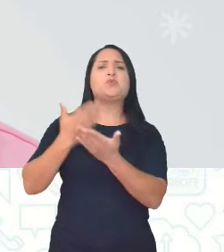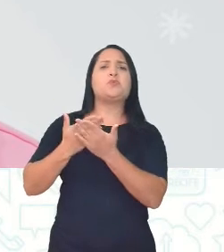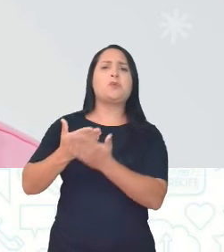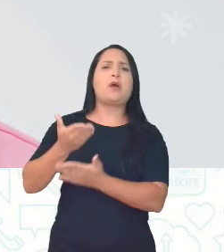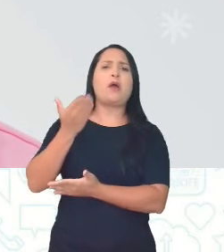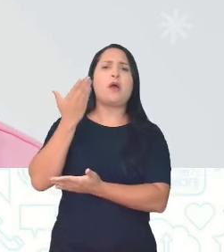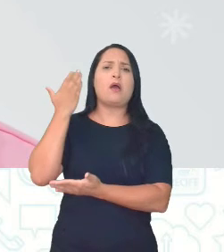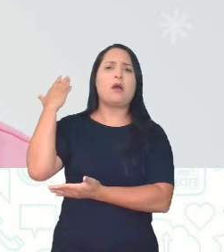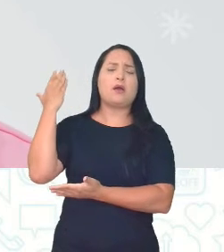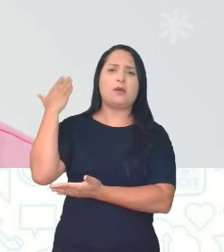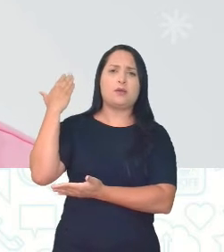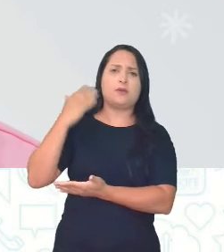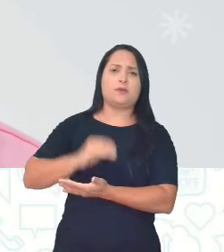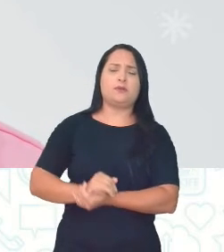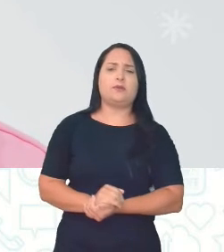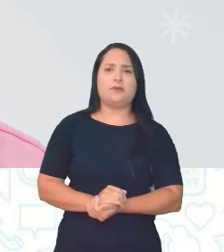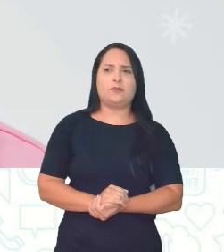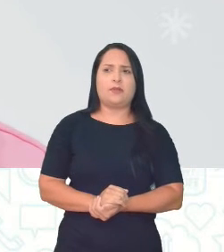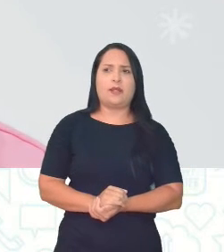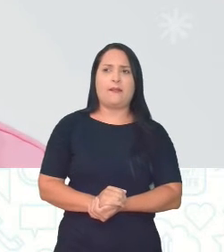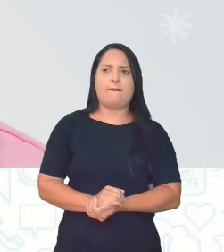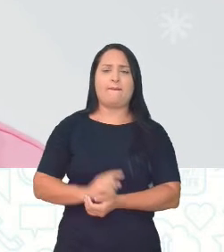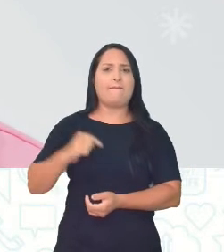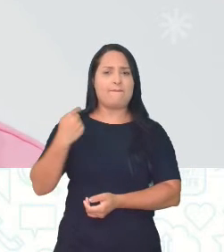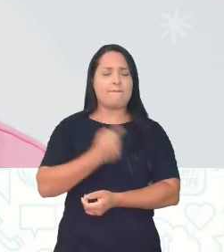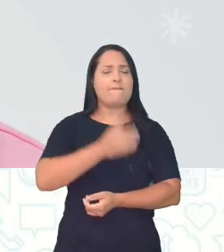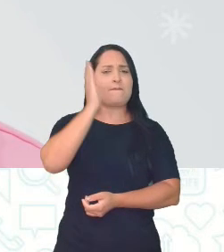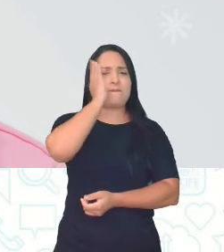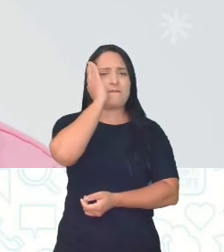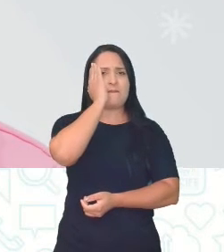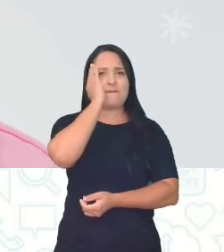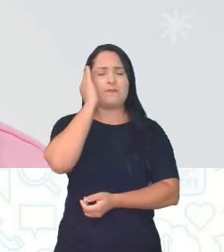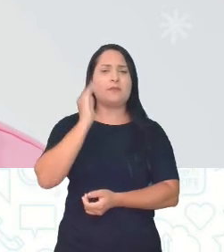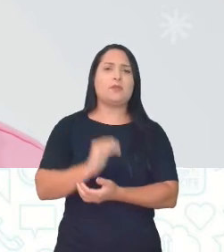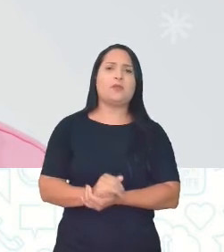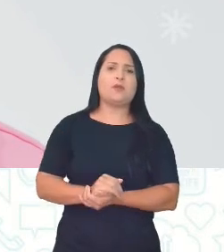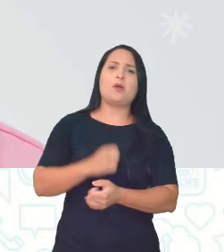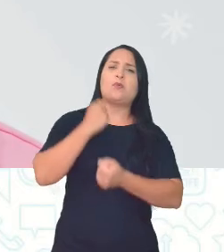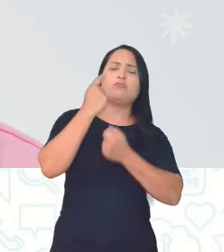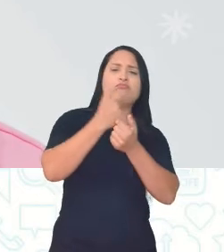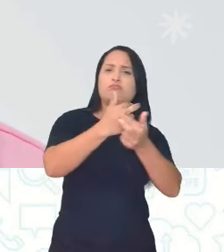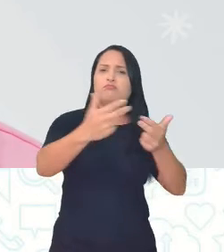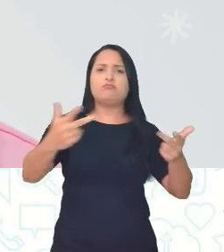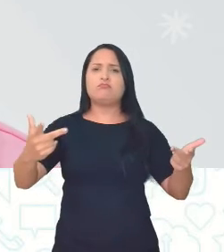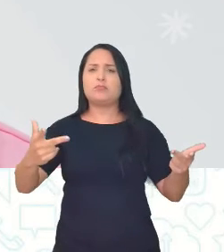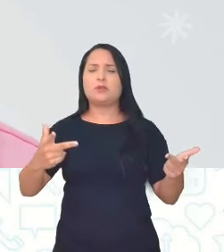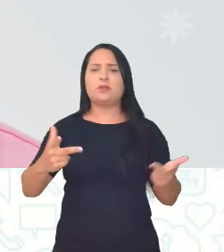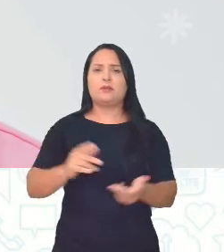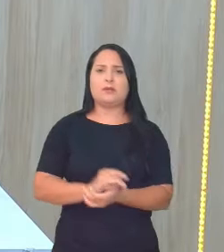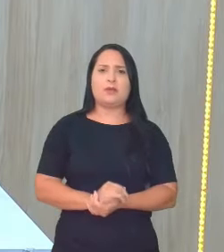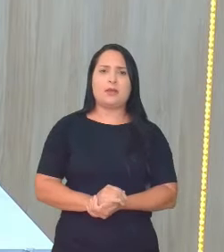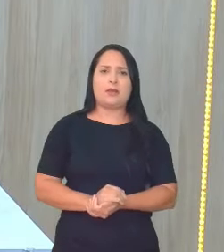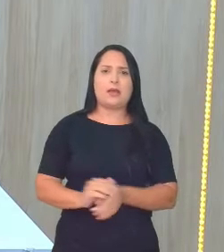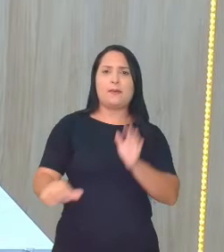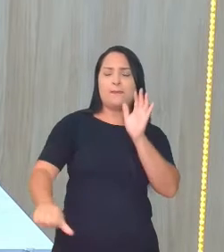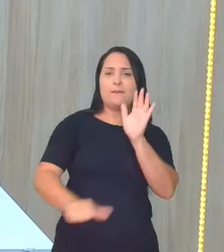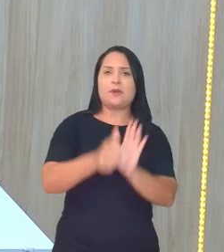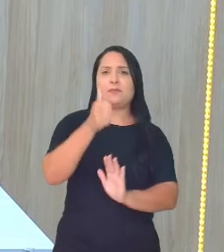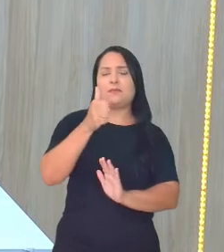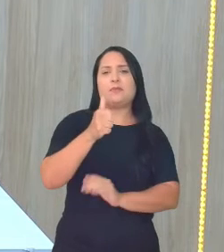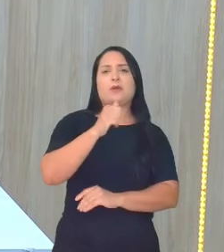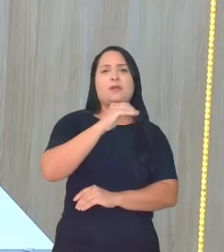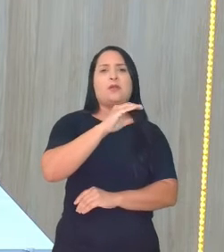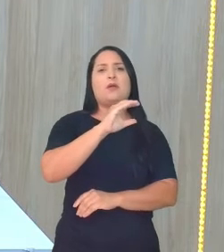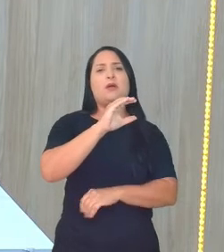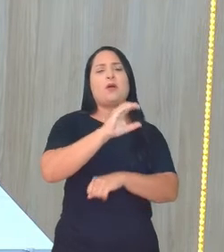aula anterior, né? A gente entendeu algumas situações sobre a nossa primeira